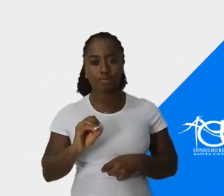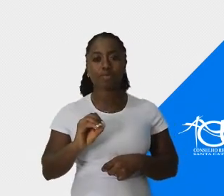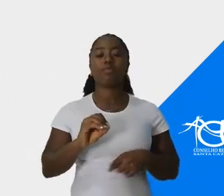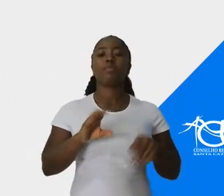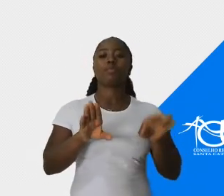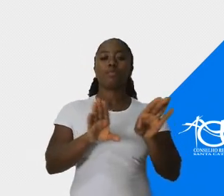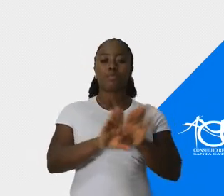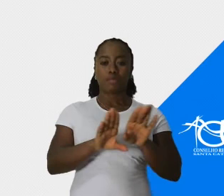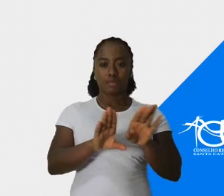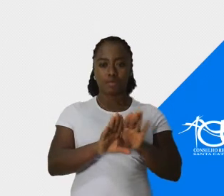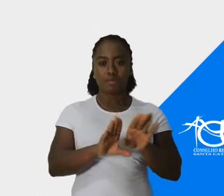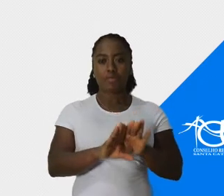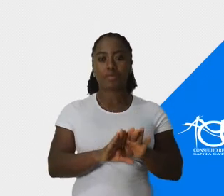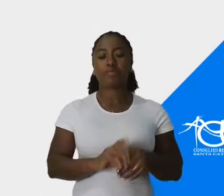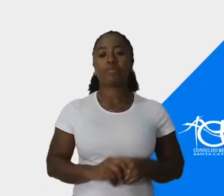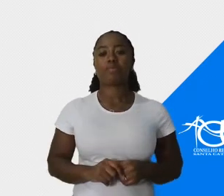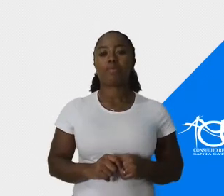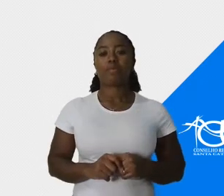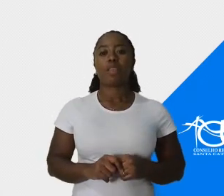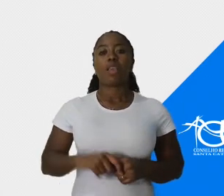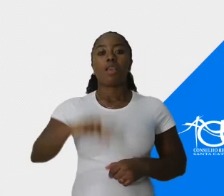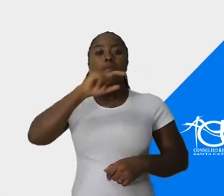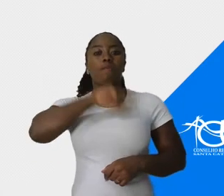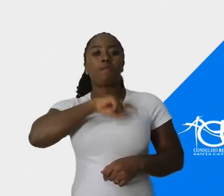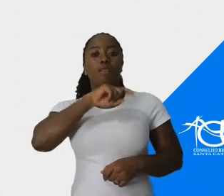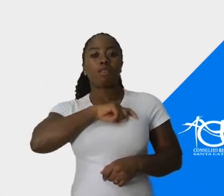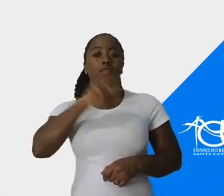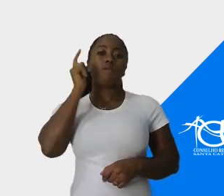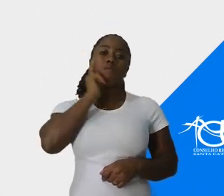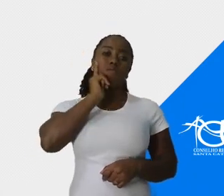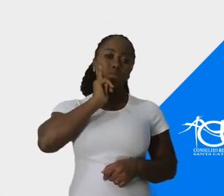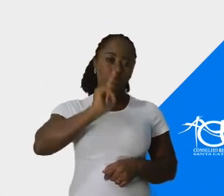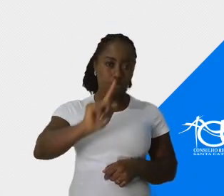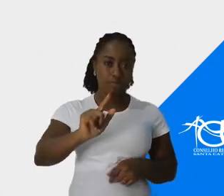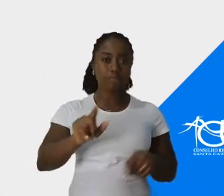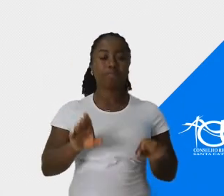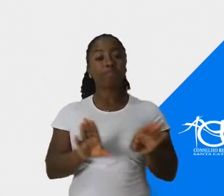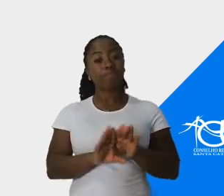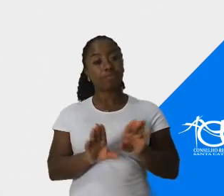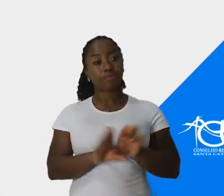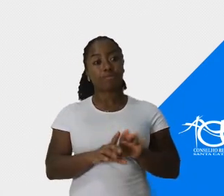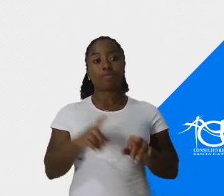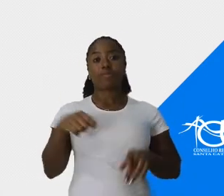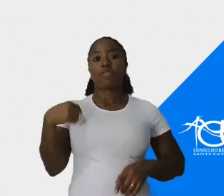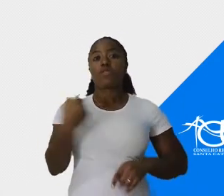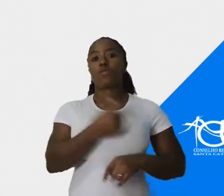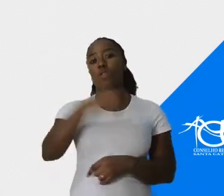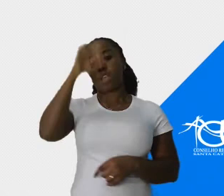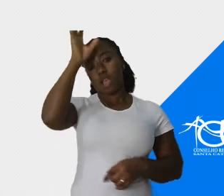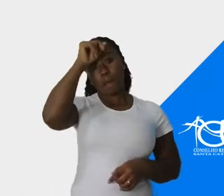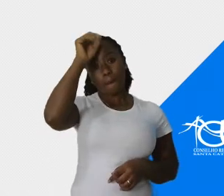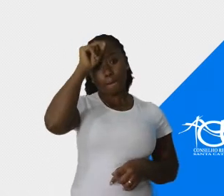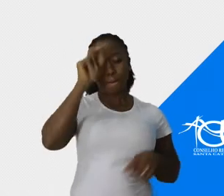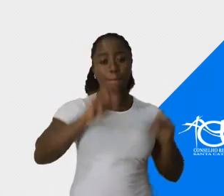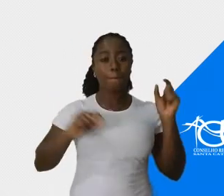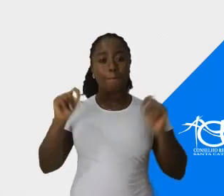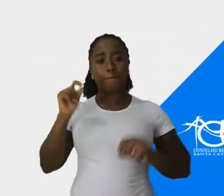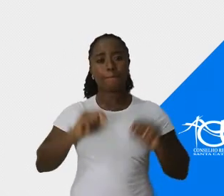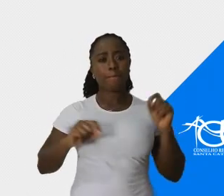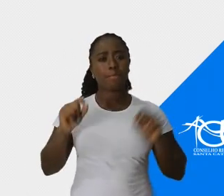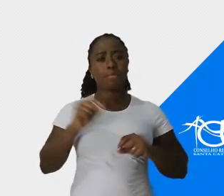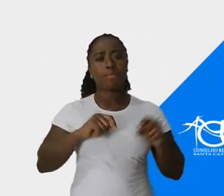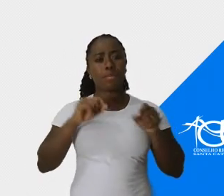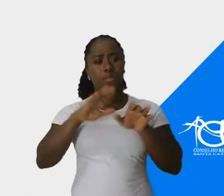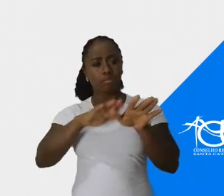de Habilitação. Bom, o que que já aprendemos, né, com a avaliação psicológica no trânsito do Brasil, com mais de 70 anos